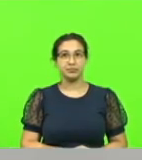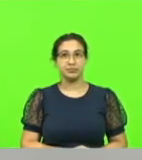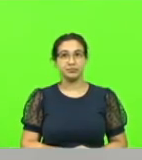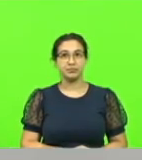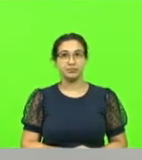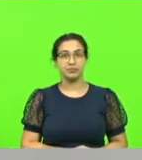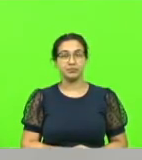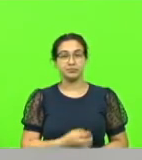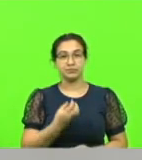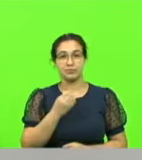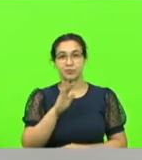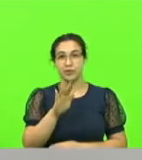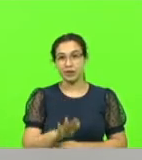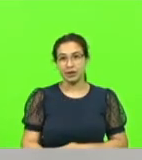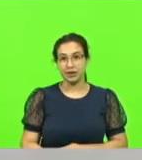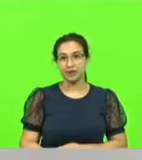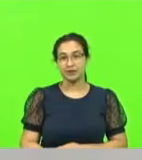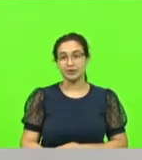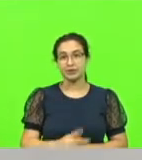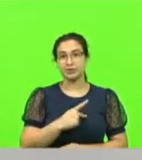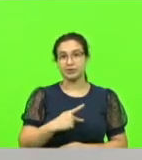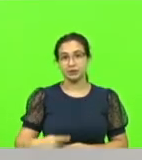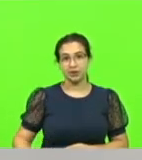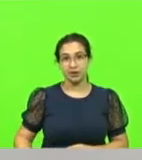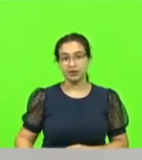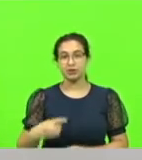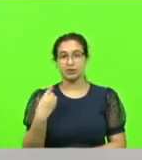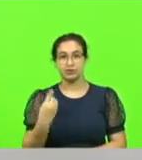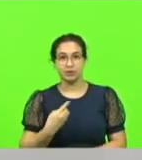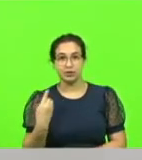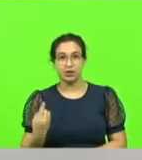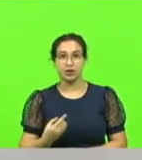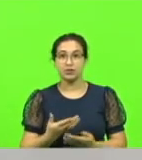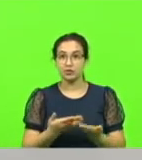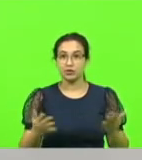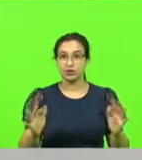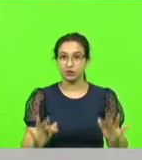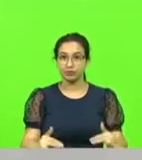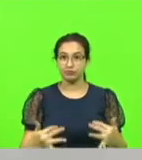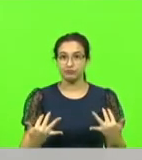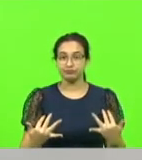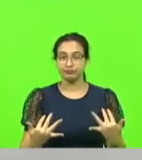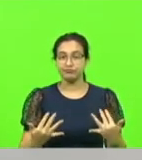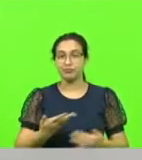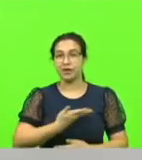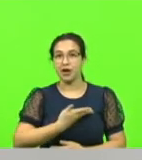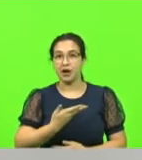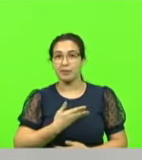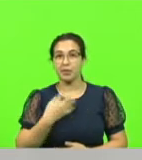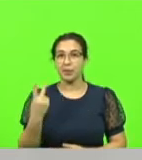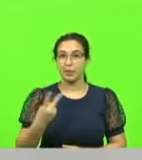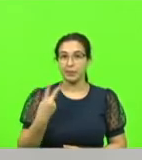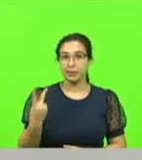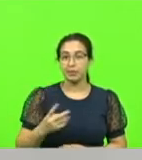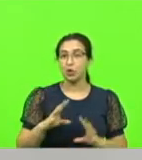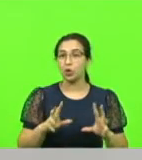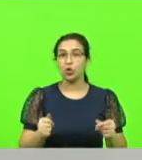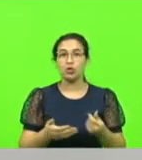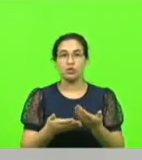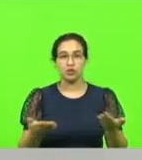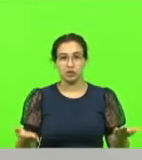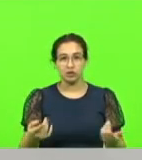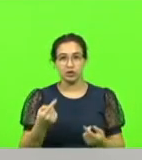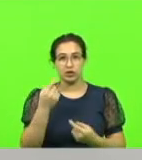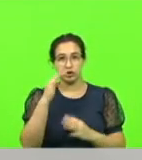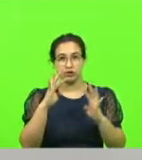Boa tarde, senhor presidente, senhores deputados que nos ouvem, os amigos parlamentares e todos que nos acompanham pela